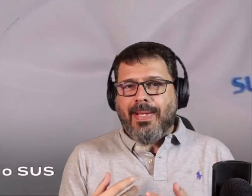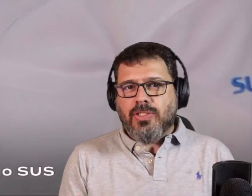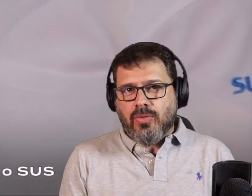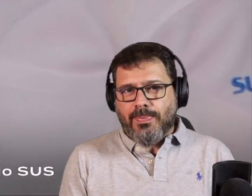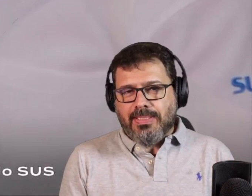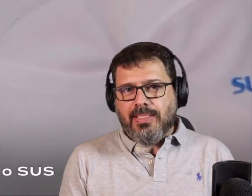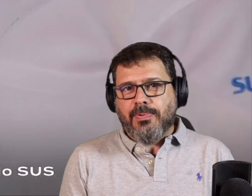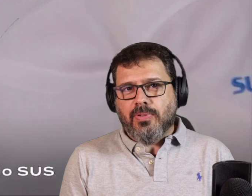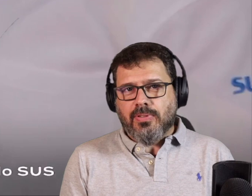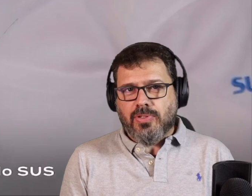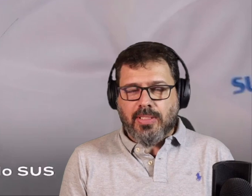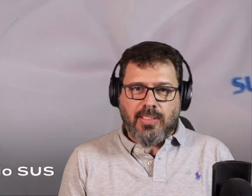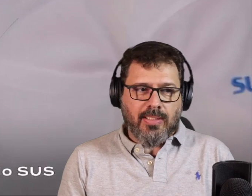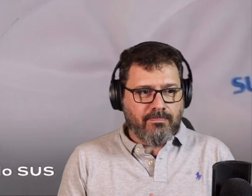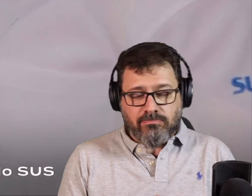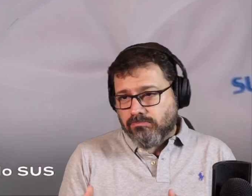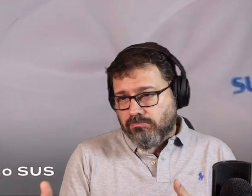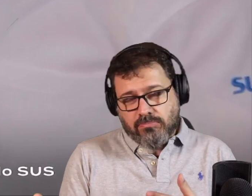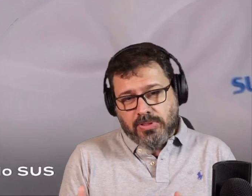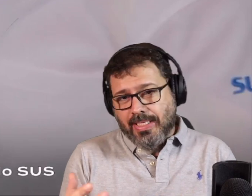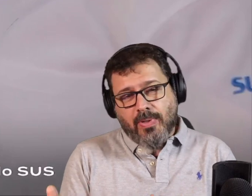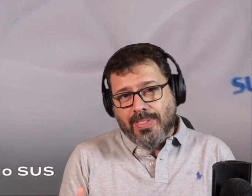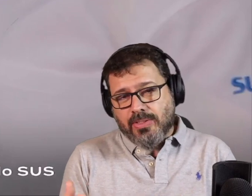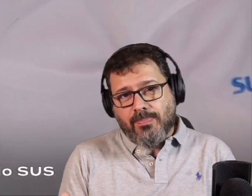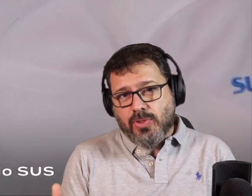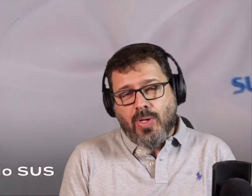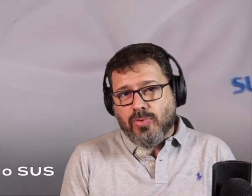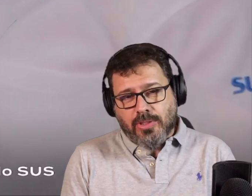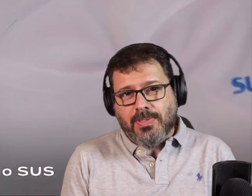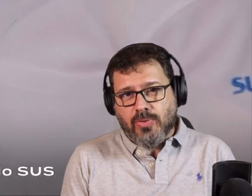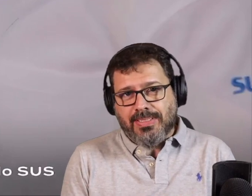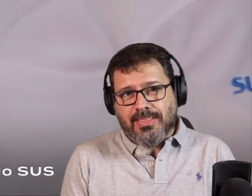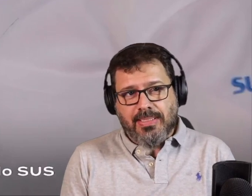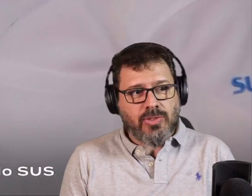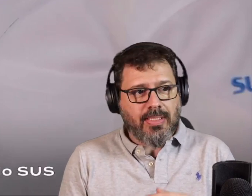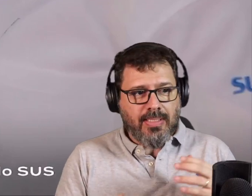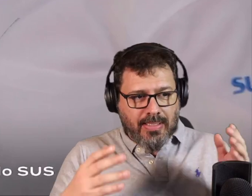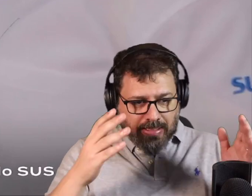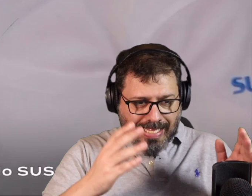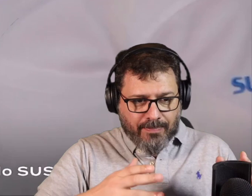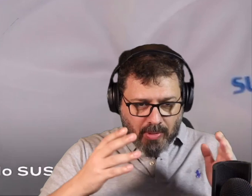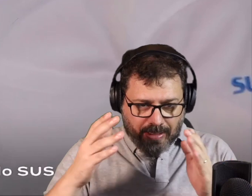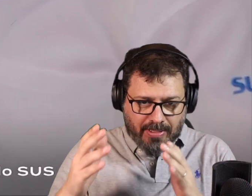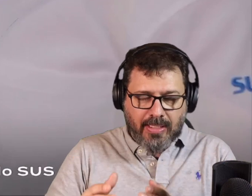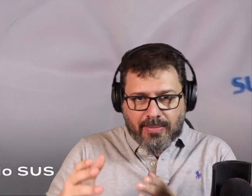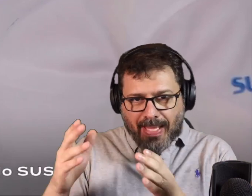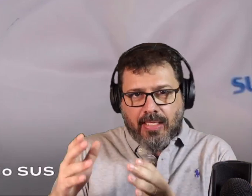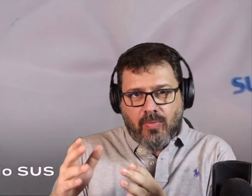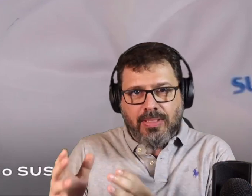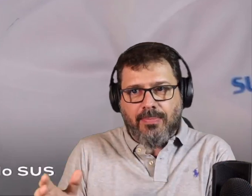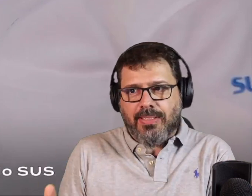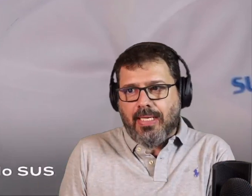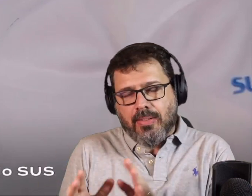Ele está partindo do princípio de que isso aqui é uma coisa de episódios que as pessoas assistem e em cada programa ele